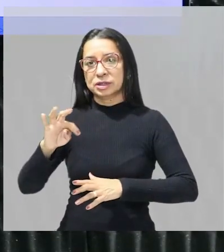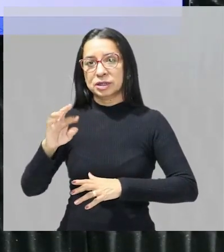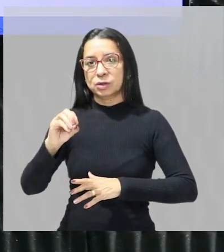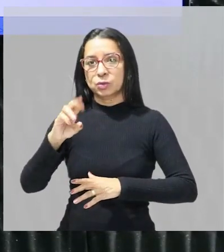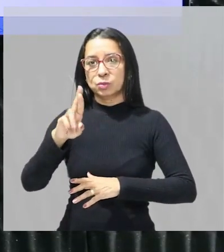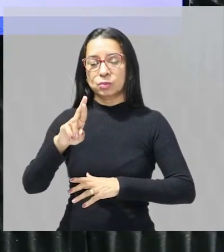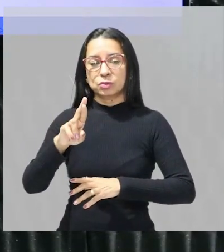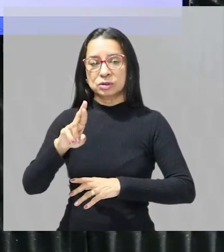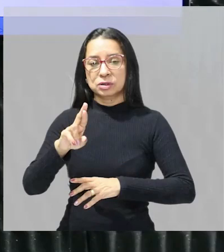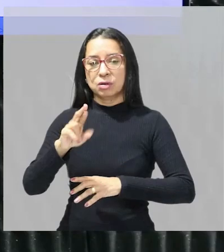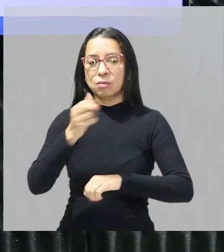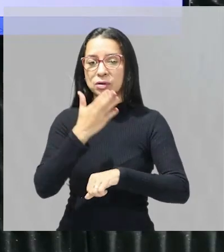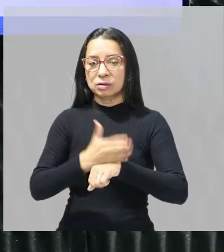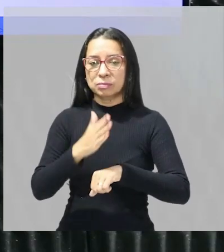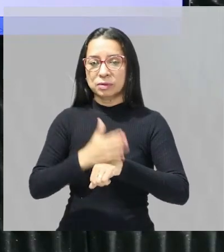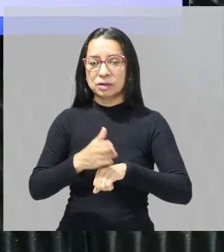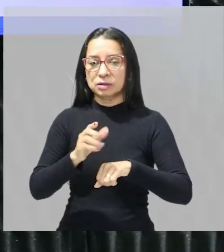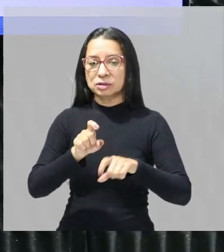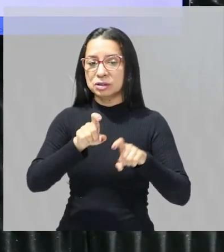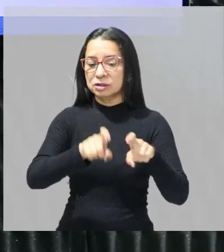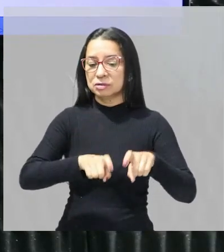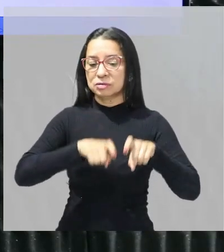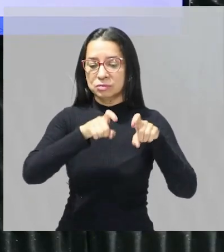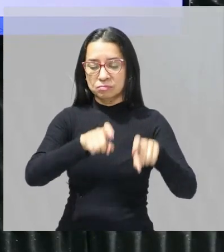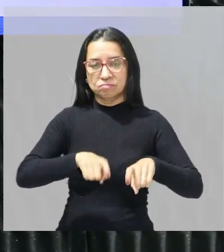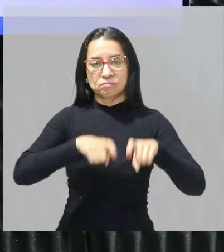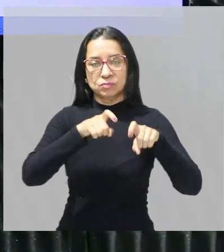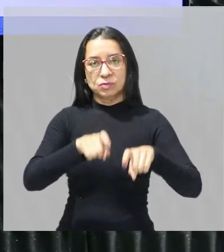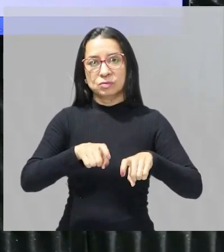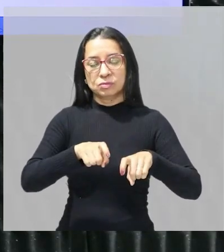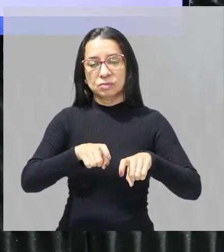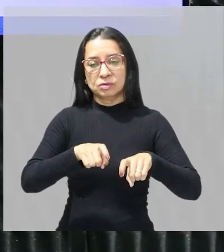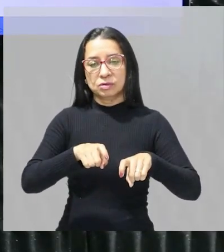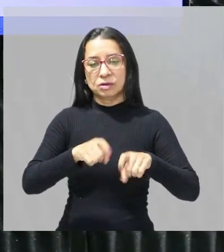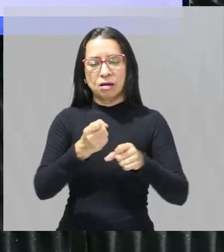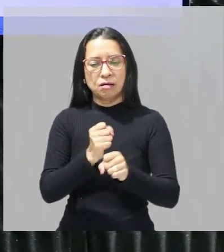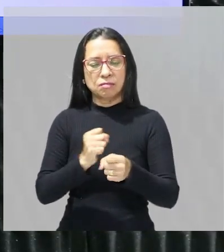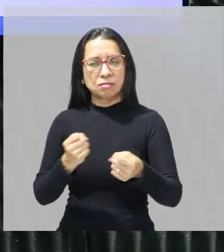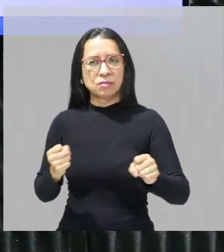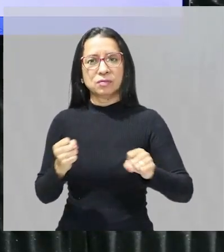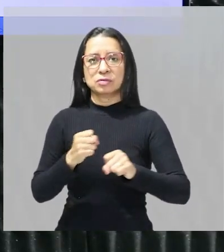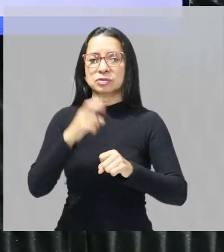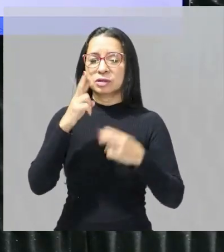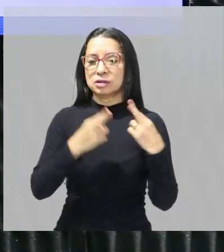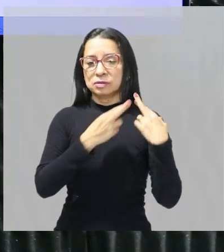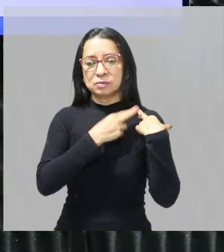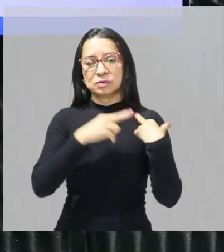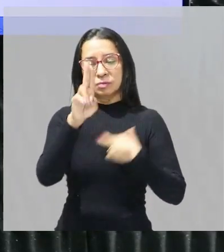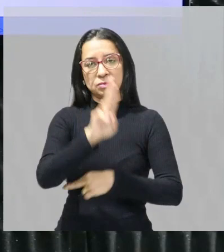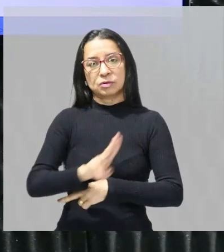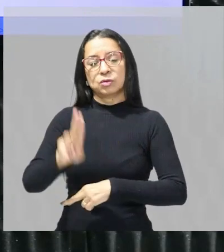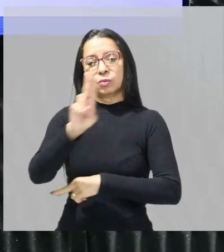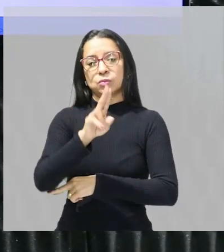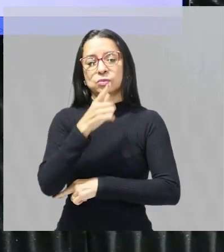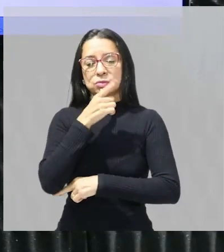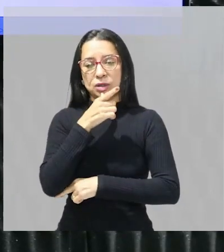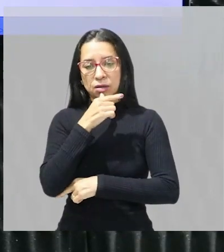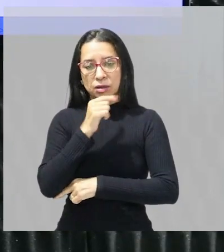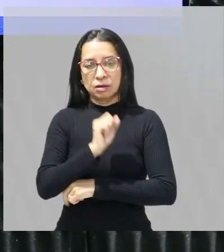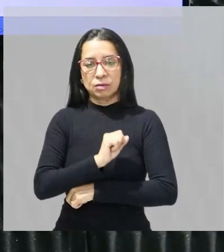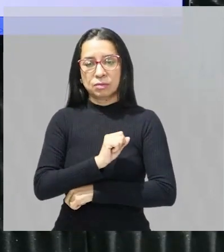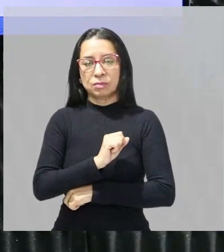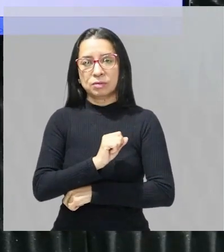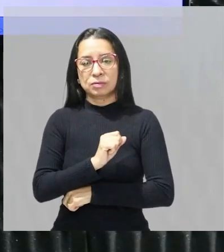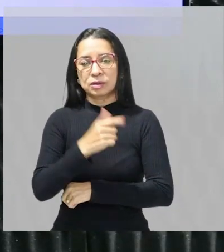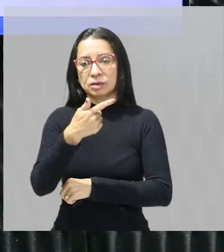atividades agropecuárias. É a agricultura a grande responsável pela utilização desse recurso hídrico, tá certo? Estima-se dados numéricos